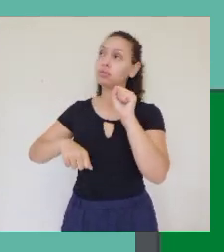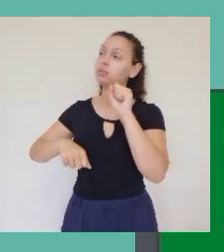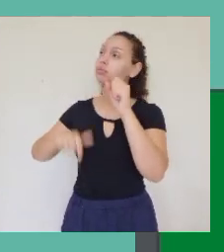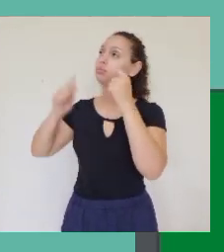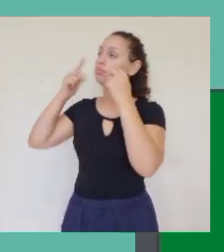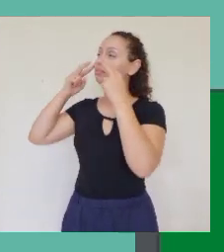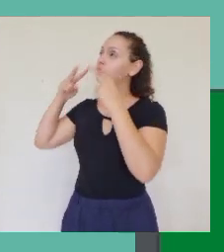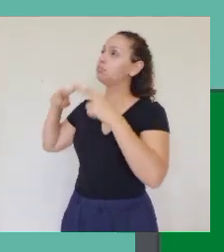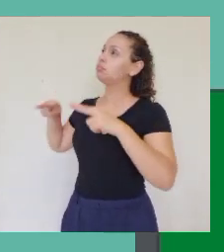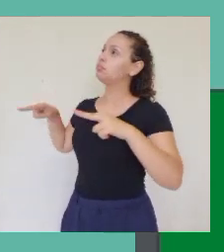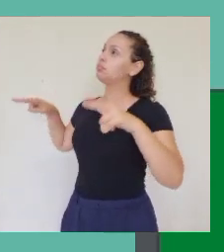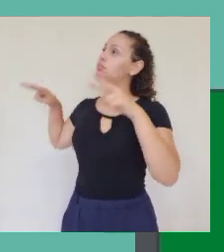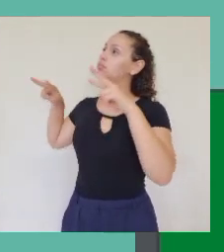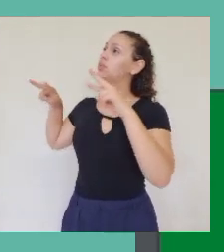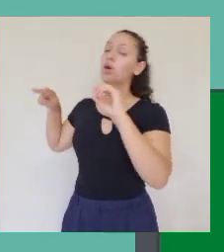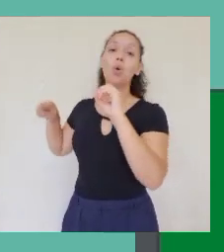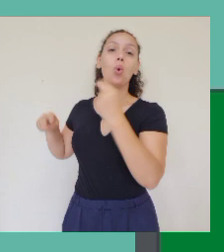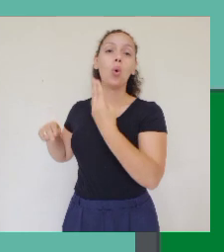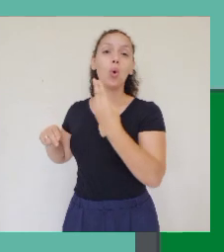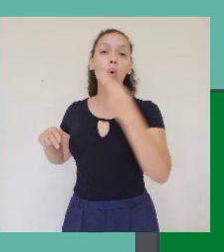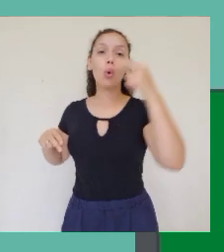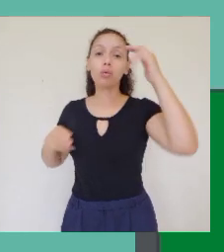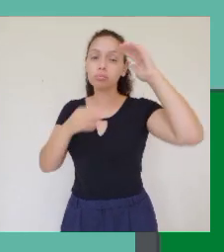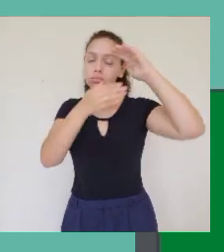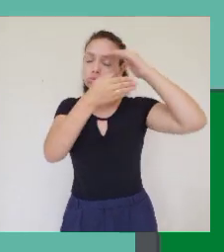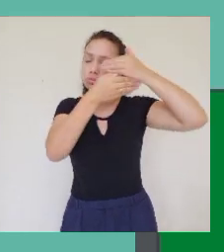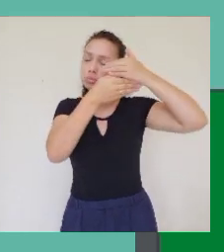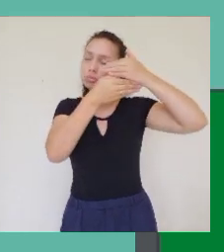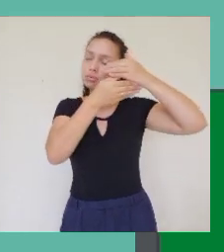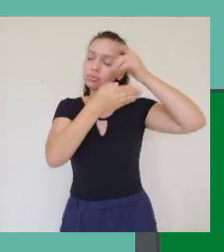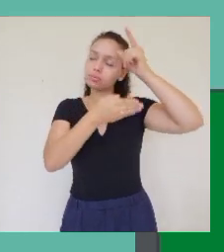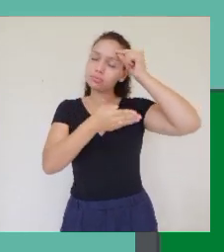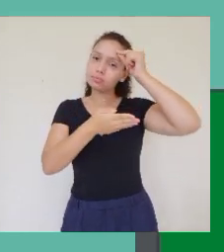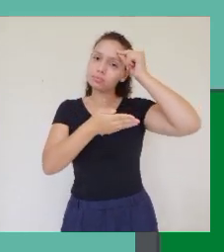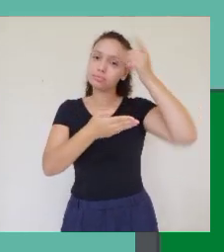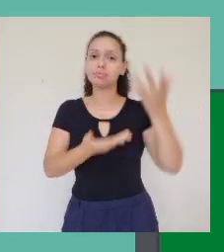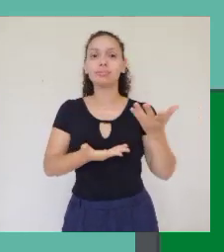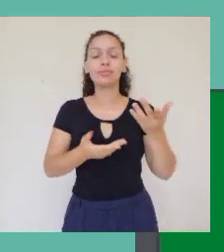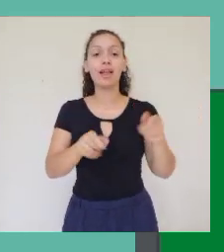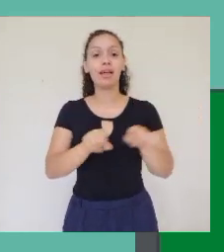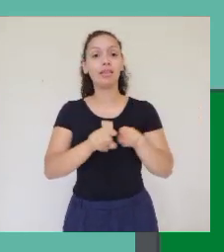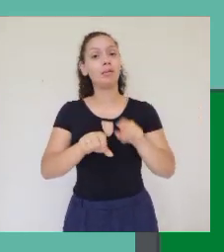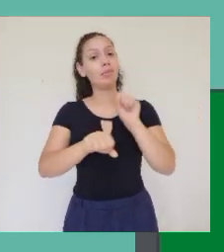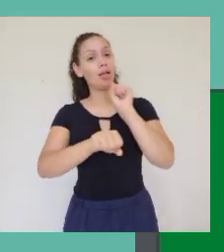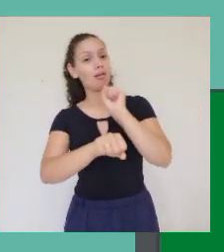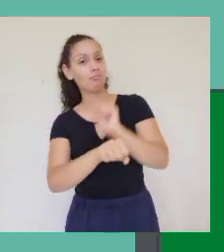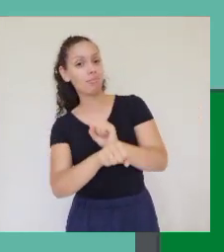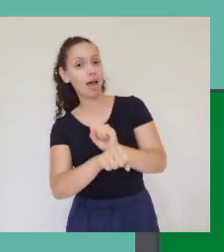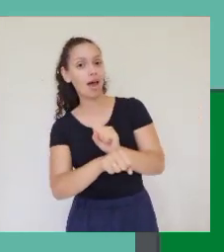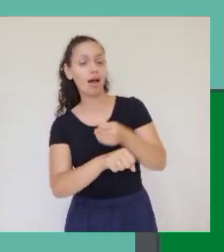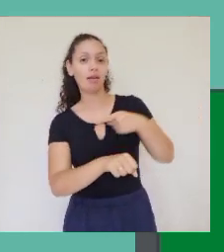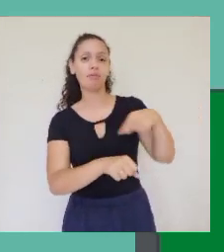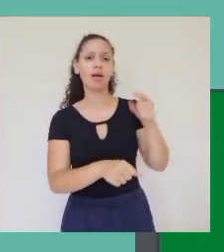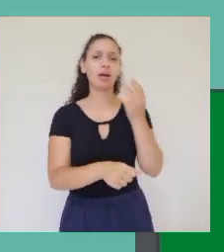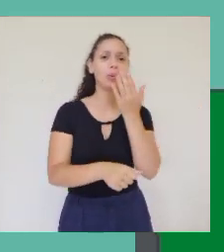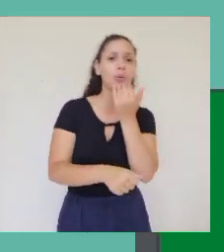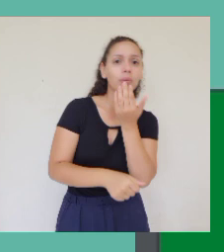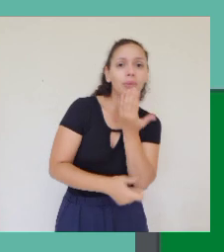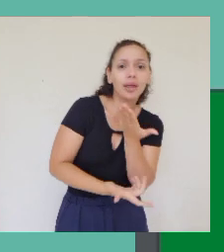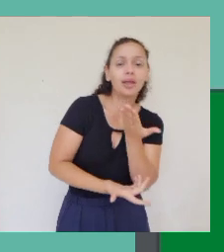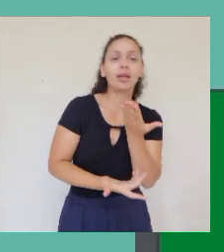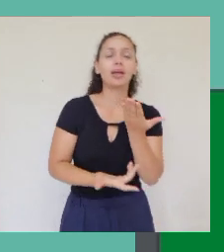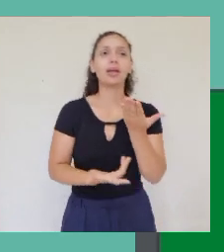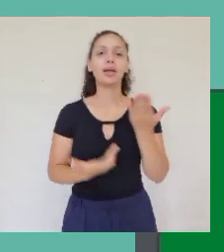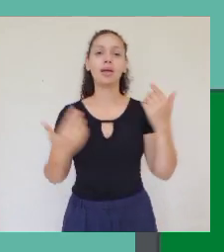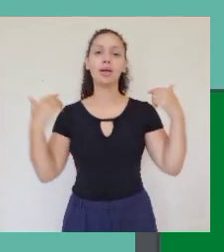tá? Essas pausas também são importantes para você fazer um lanche, para você se levantar, se alongar, relaxar a sua musculatura, que muitas das vezes já